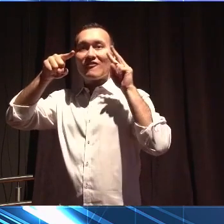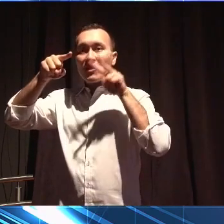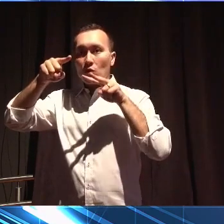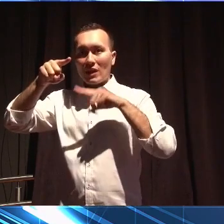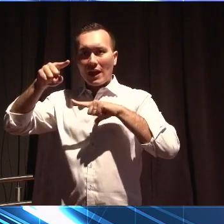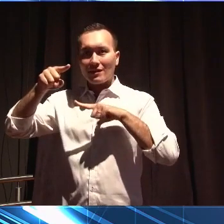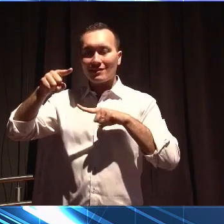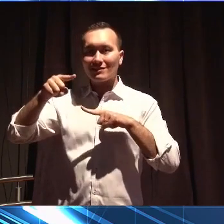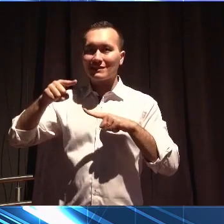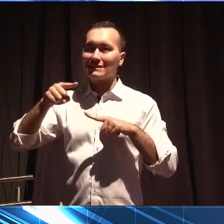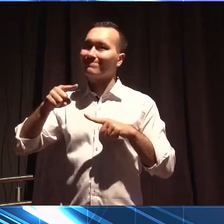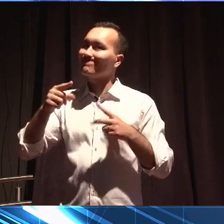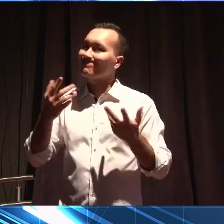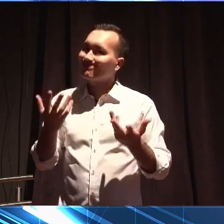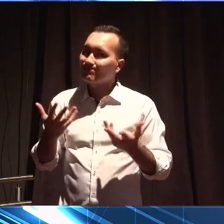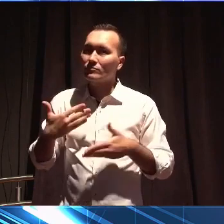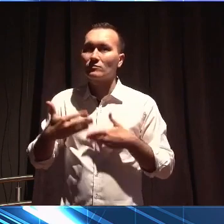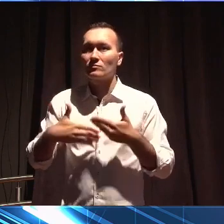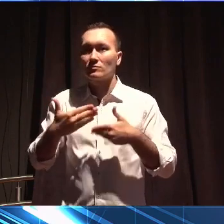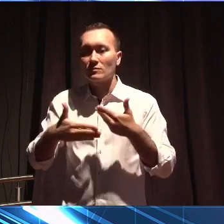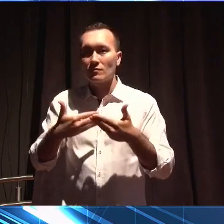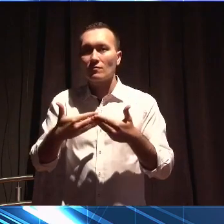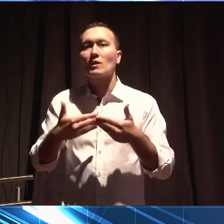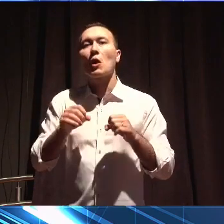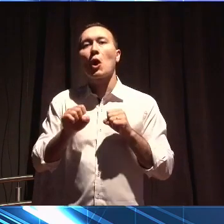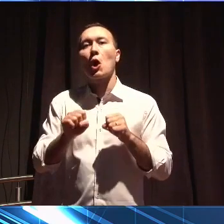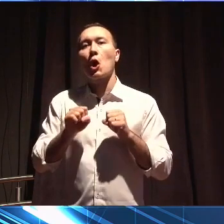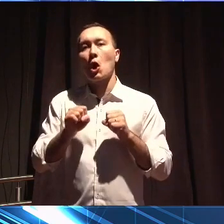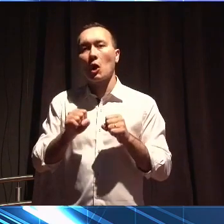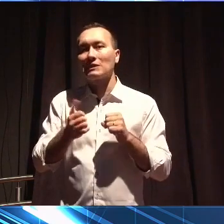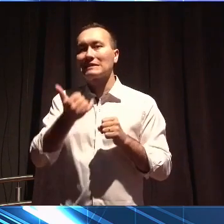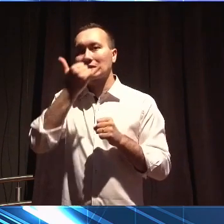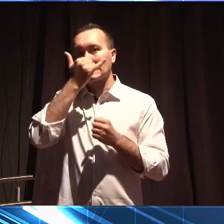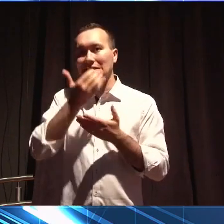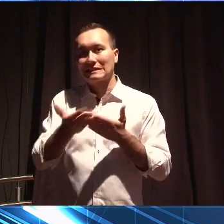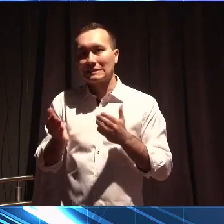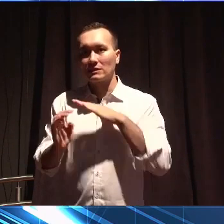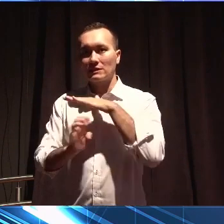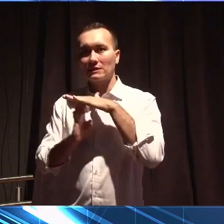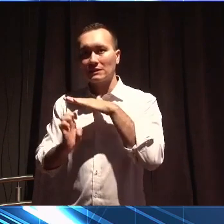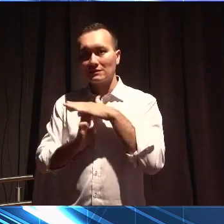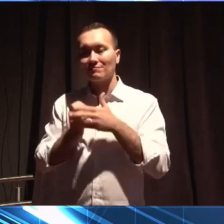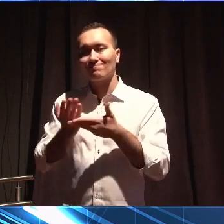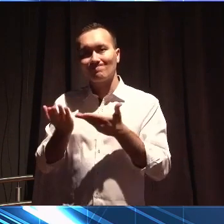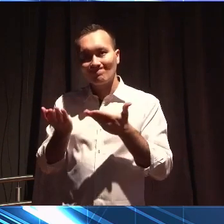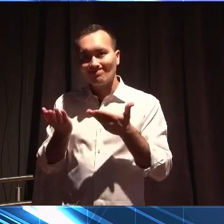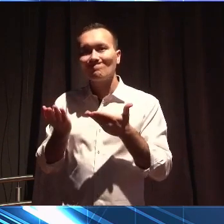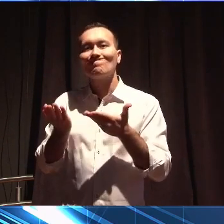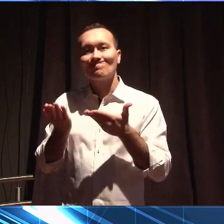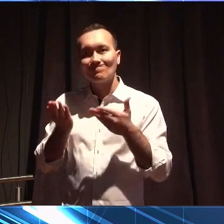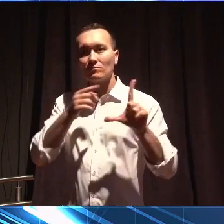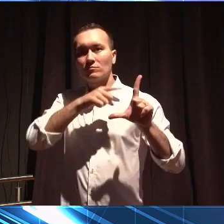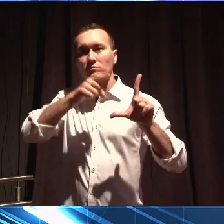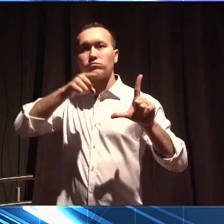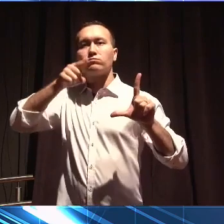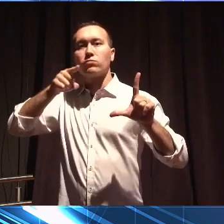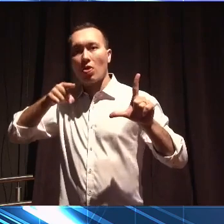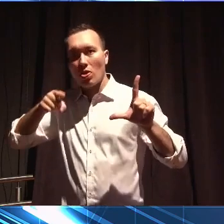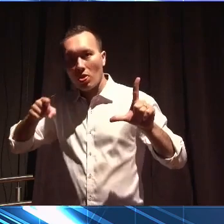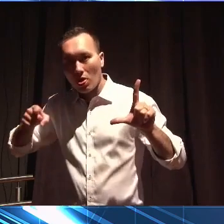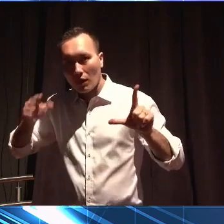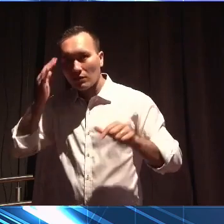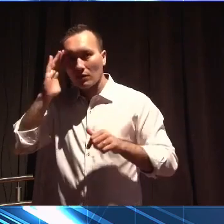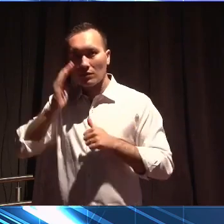bem importante que essa cultura esteja disseminada ali entre os times, não é só realmente um negócio que só uma pessoa vai estar